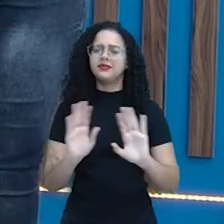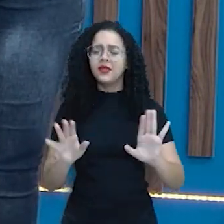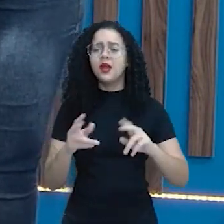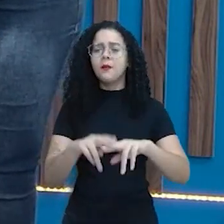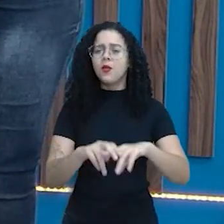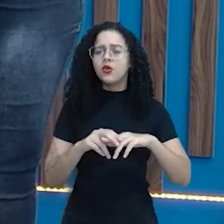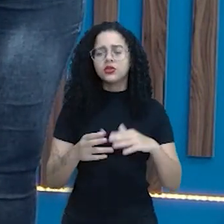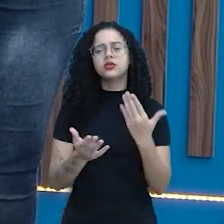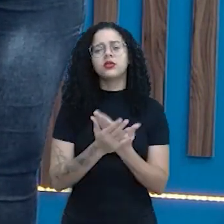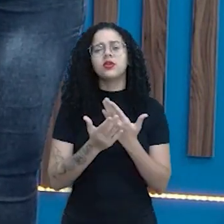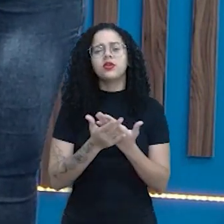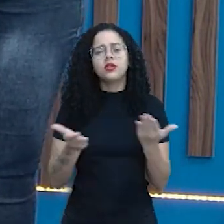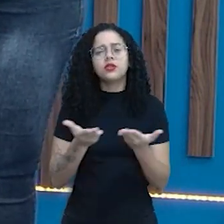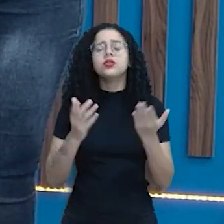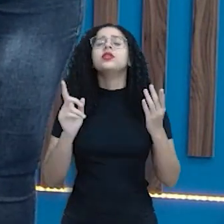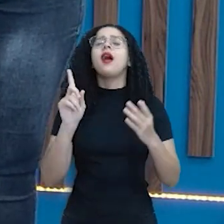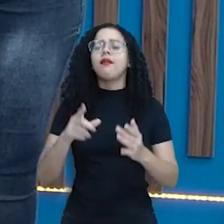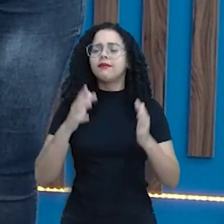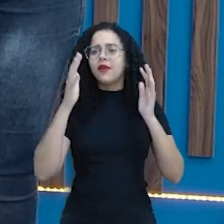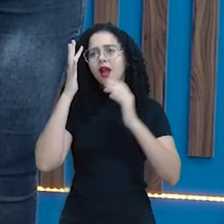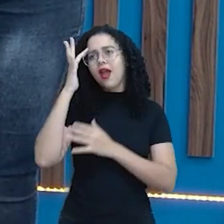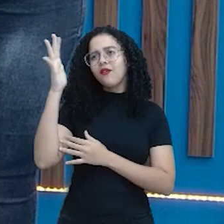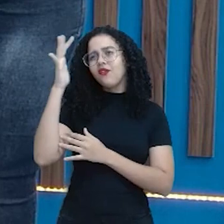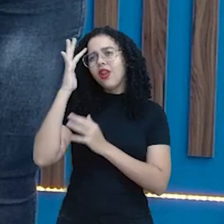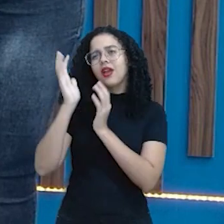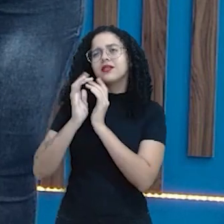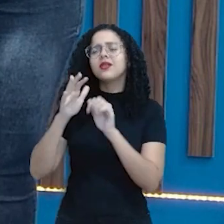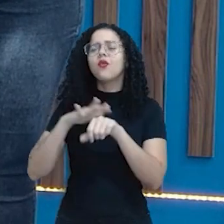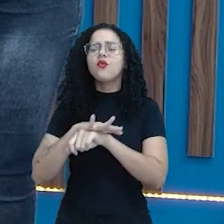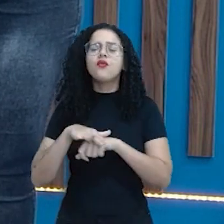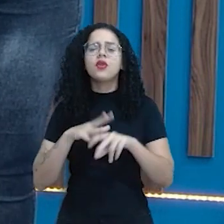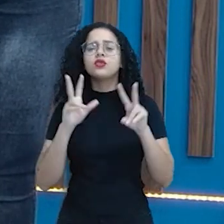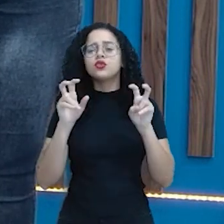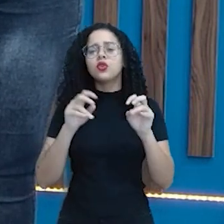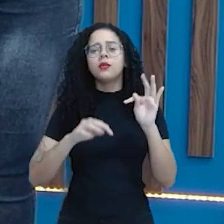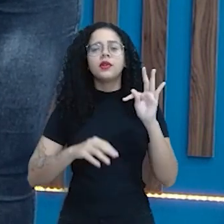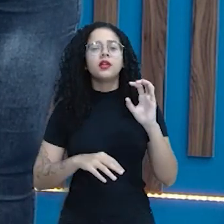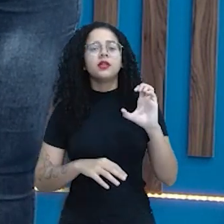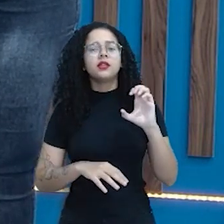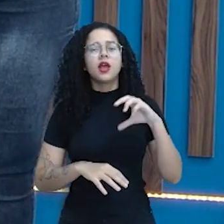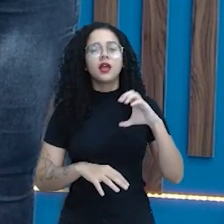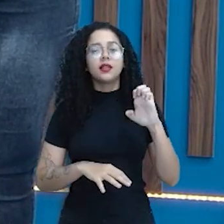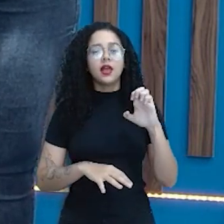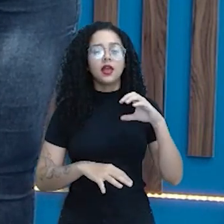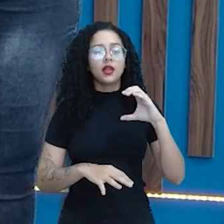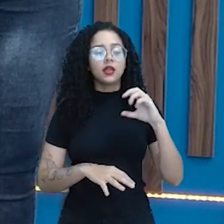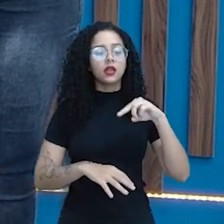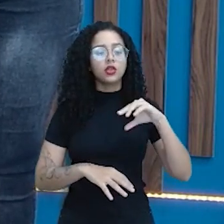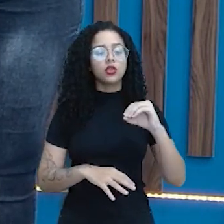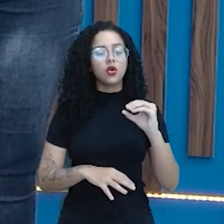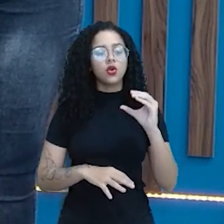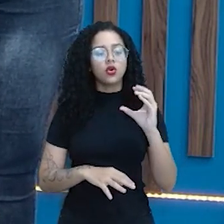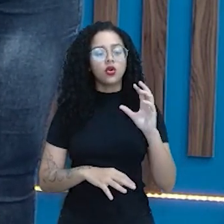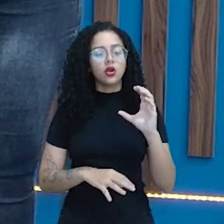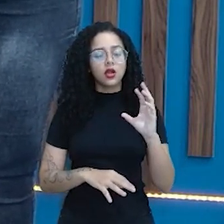que a nossa aula é uma reflexão, é uma conversa sobre tecnocracia. E hoje a gente vai falar